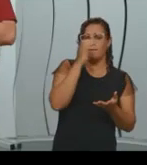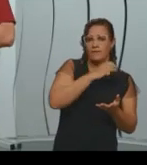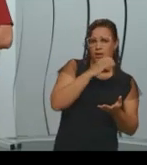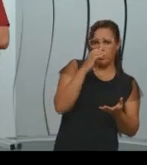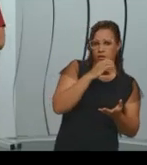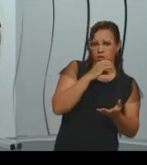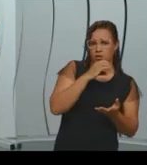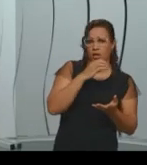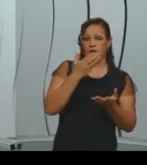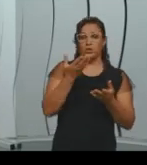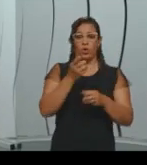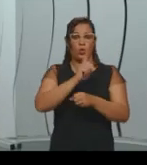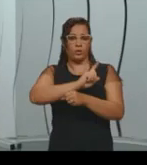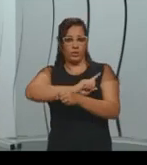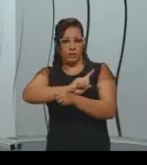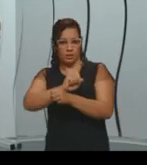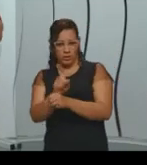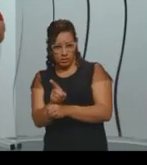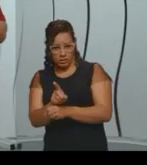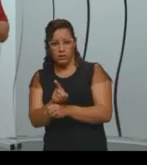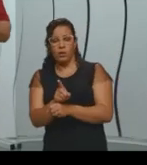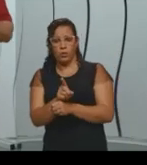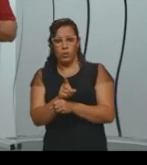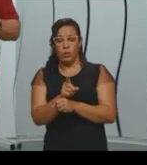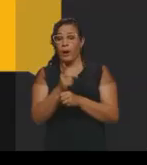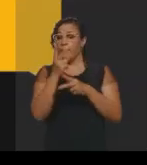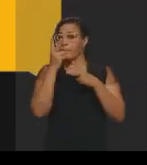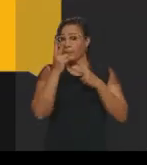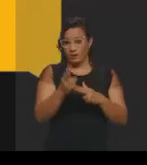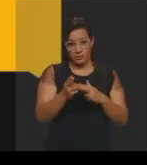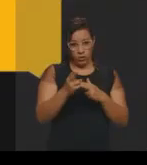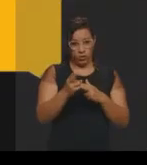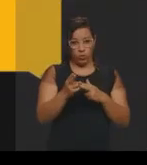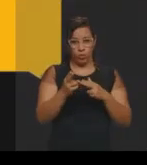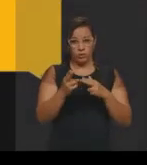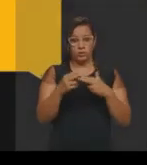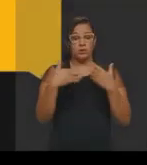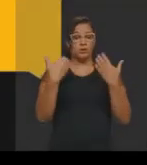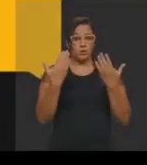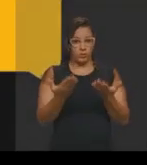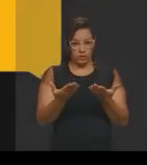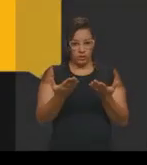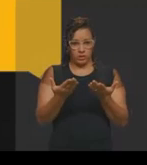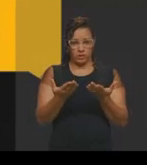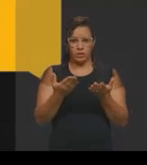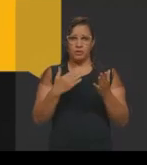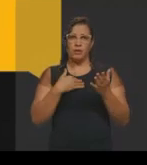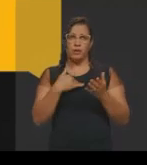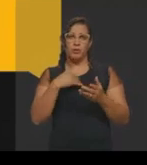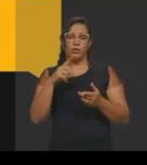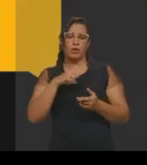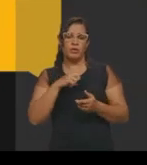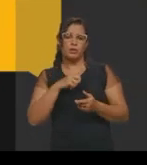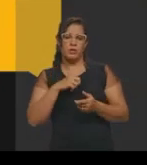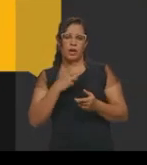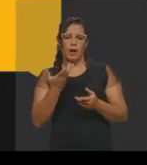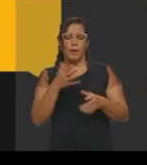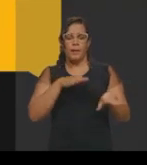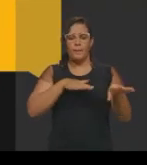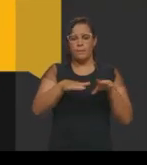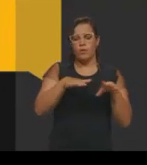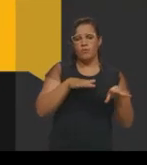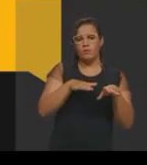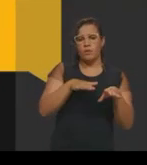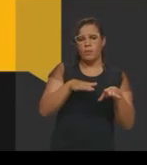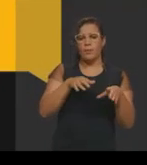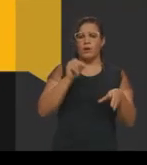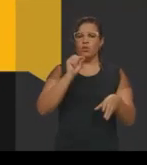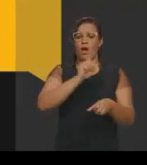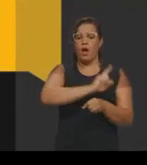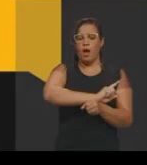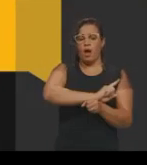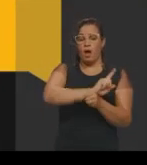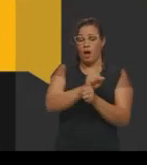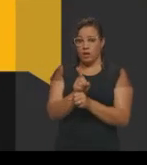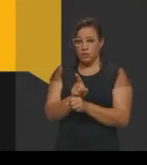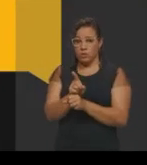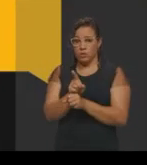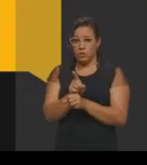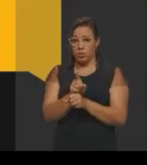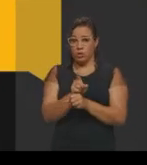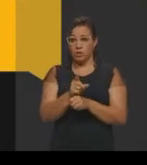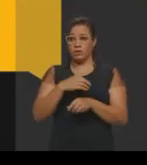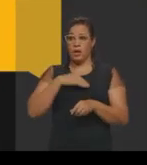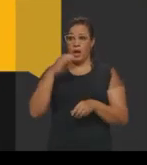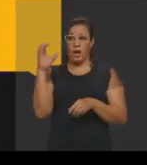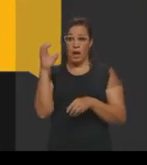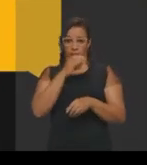da aceleração sejam os mesmos. Ou seja, eu vou ter movimento acelerado quando a velocidade e